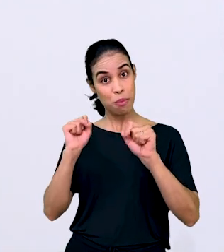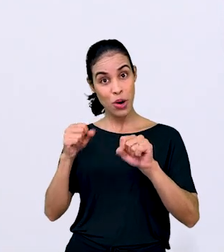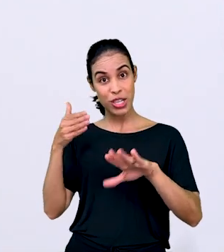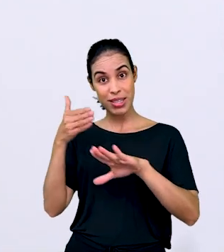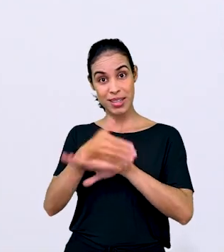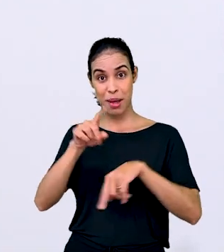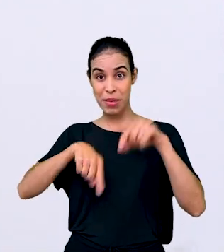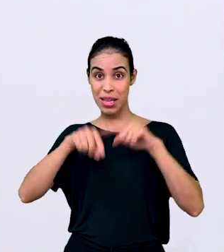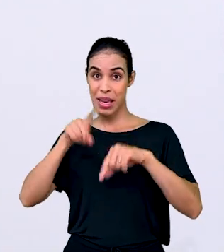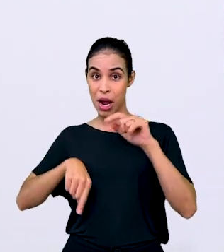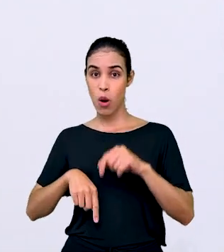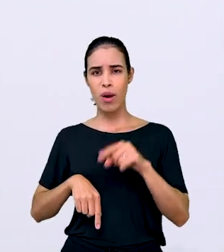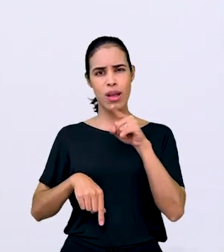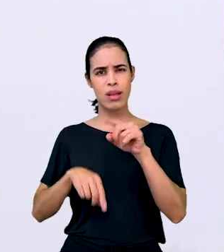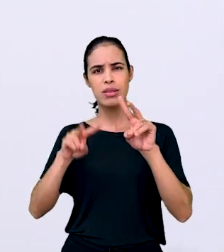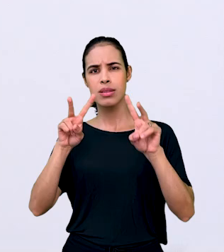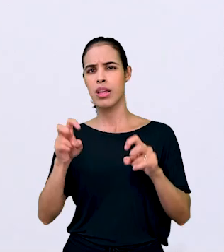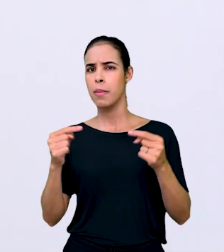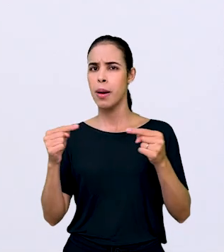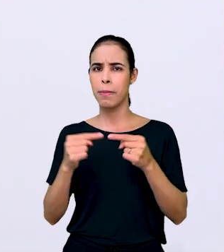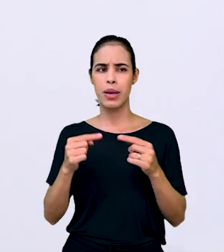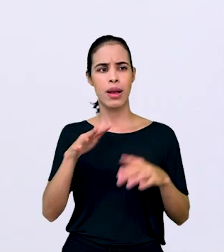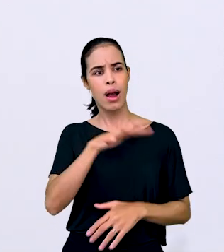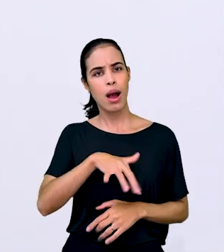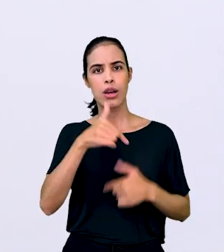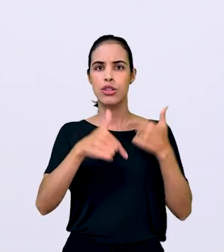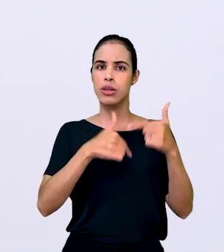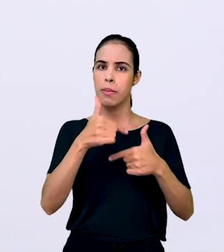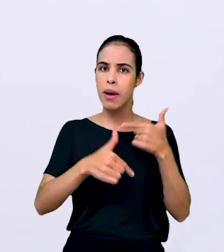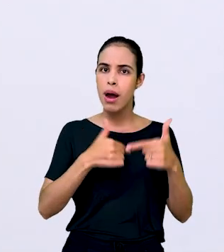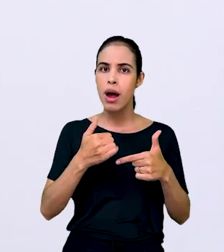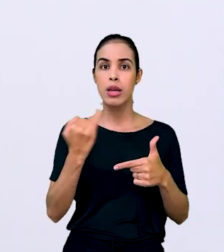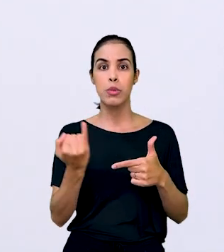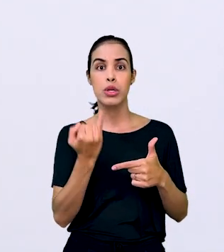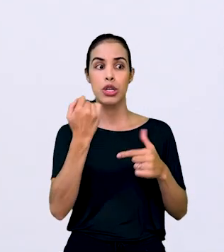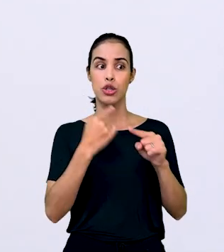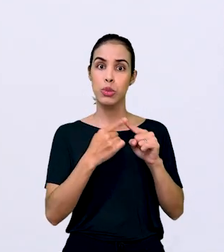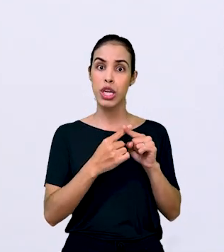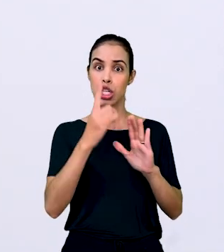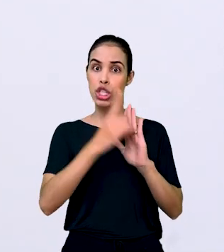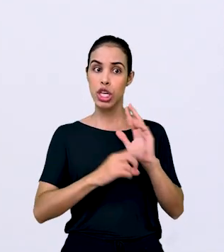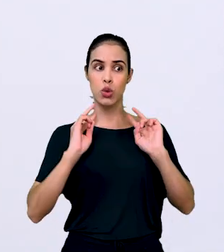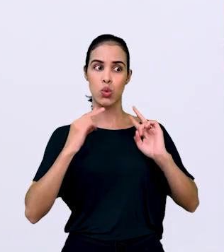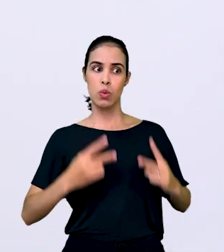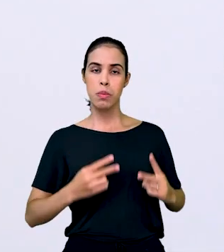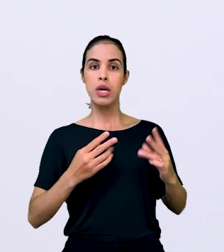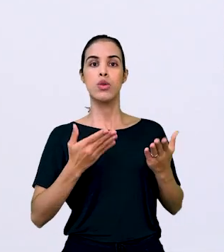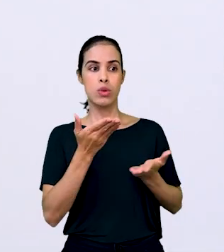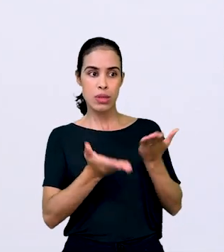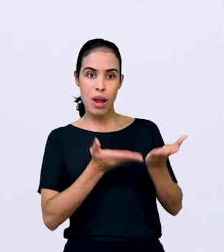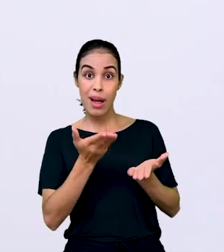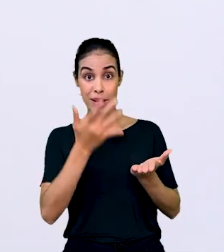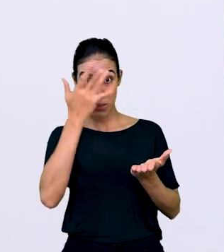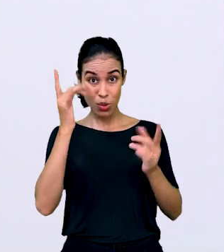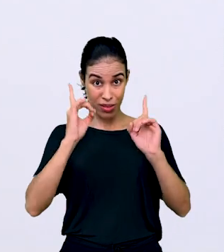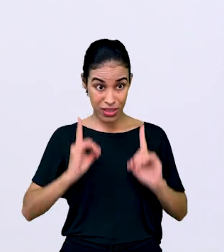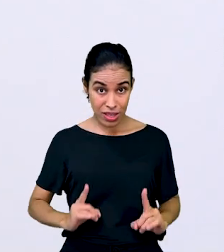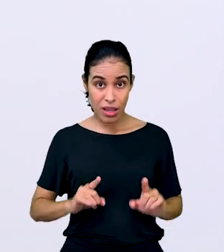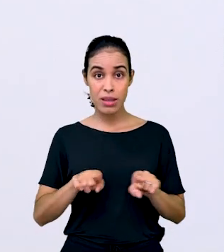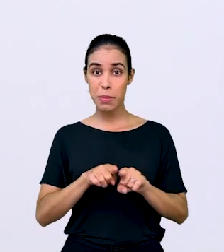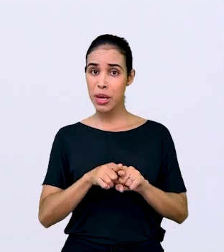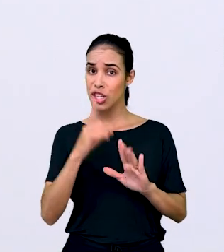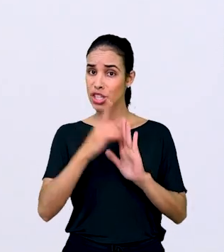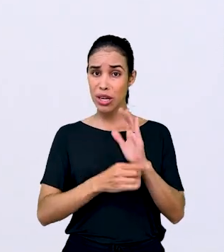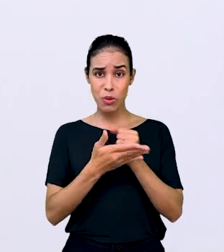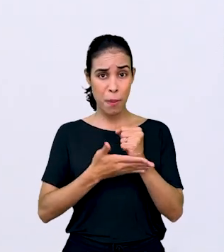você acessa o material. O conteúdo aborda assuntos como o trabalho como fonte de promoção da dignidade humana da pessoa com deficiência